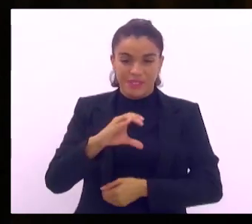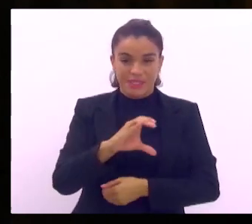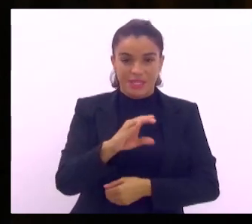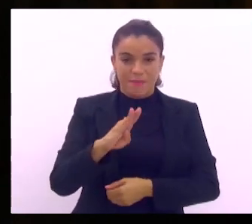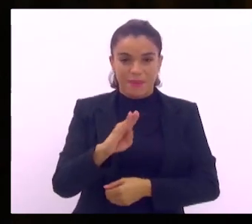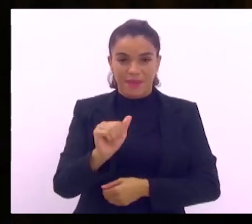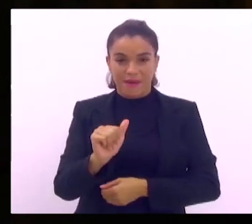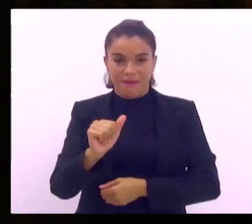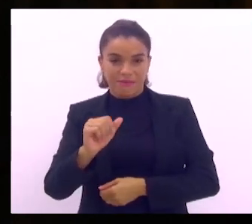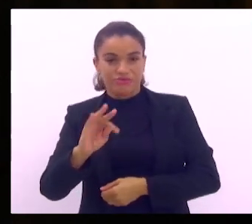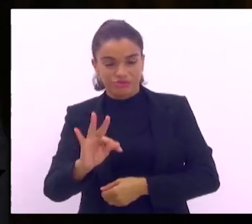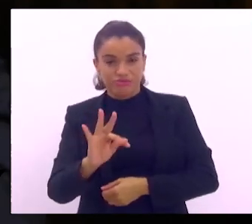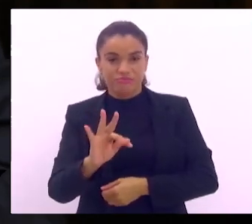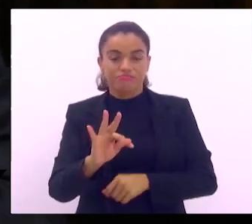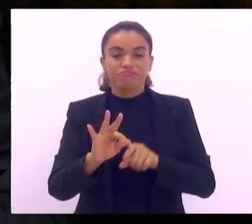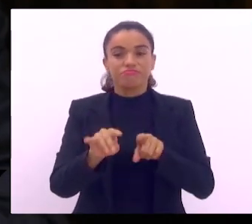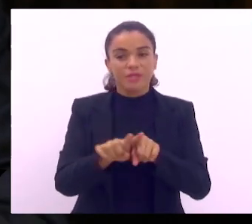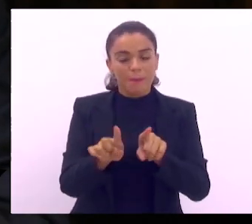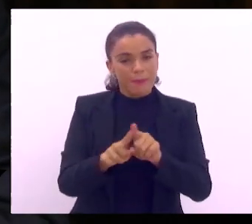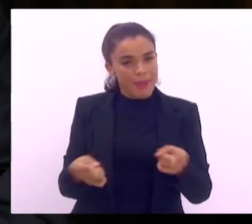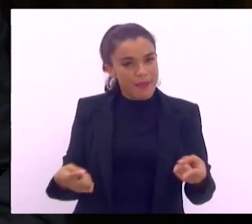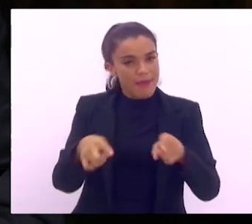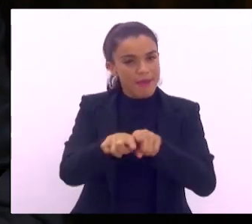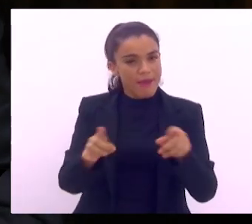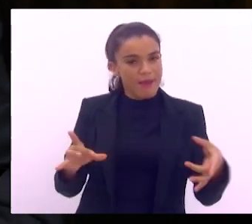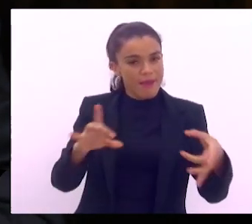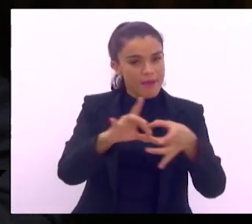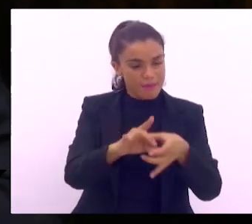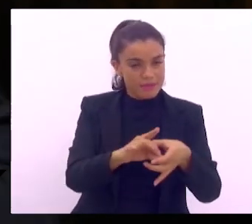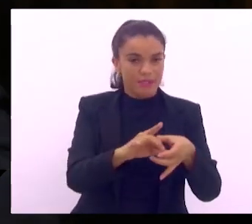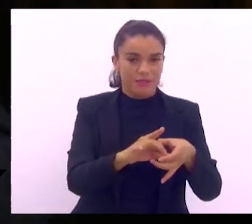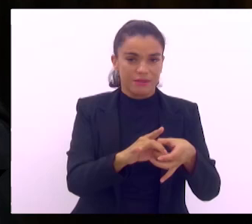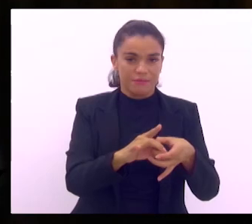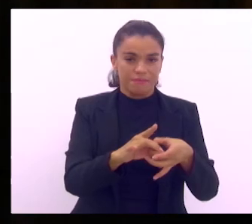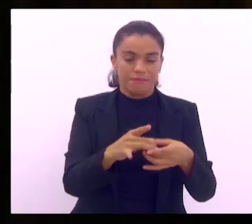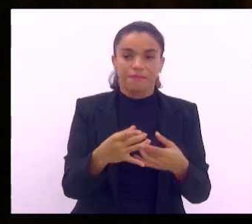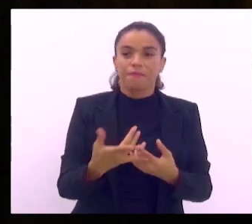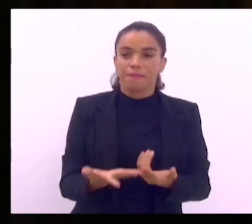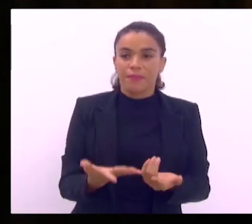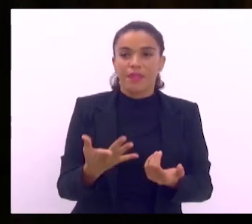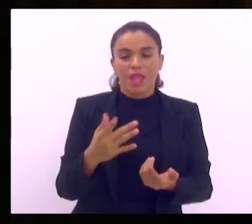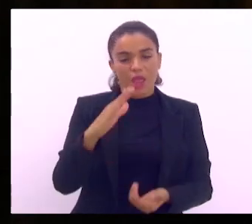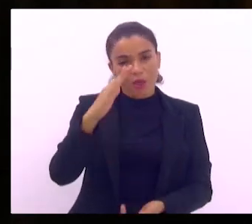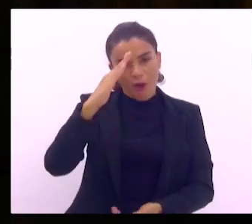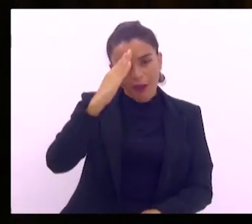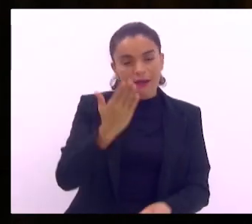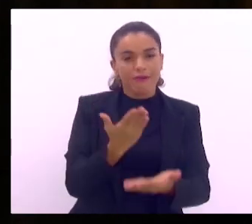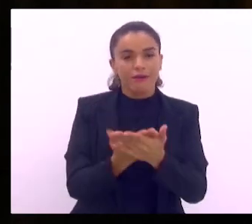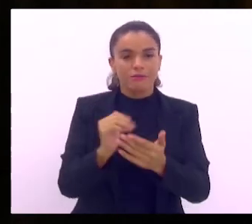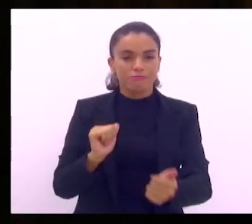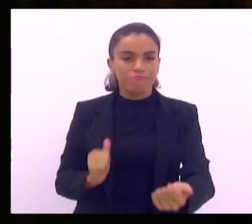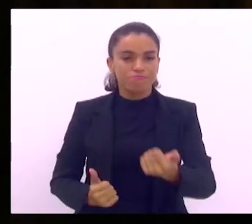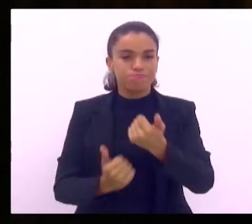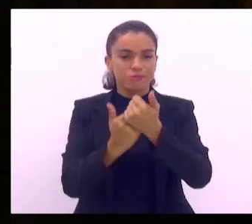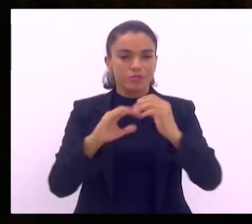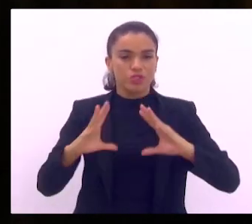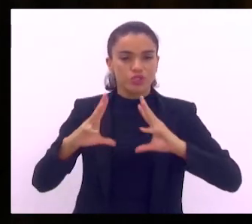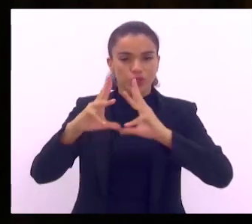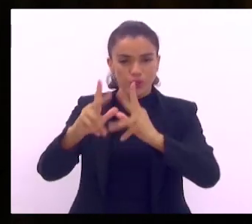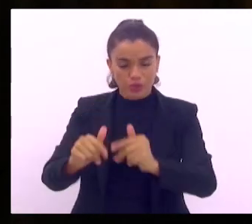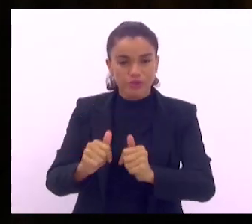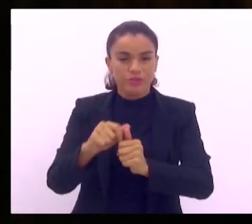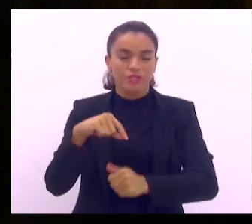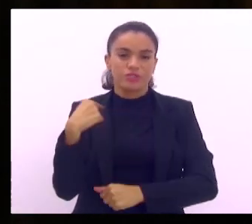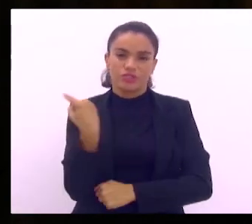Confederação Sul-Americana, tão logo nós tenhamos essa revitalização, eu acredito que com a soma de esforços de todos nós teremos isso,